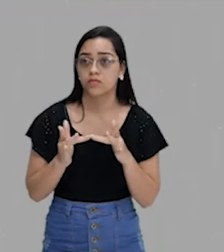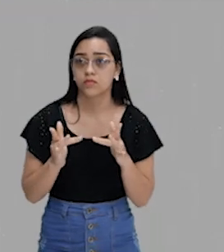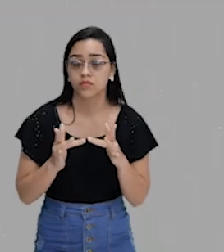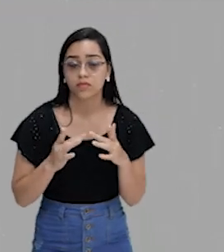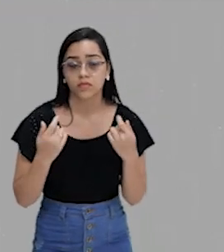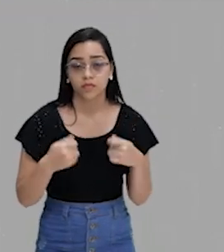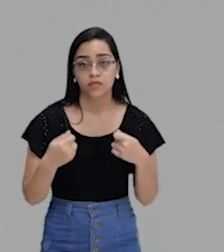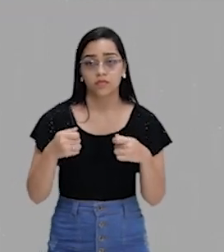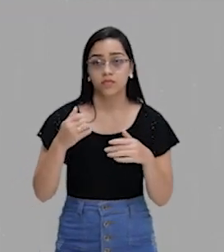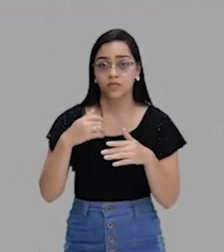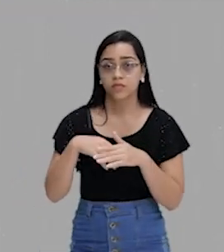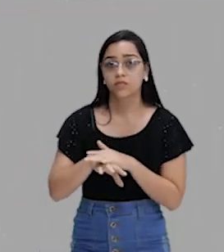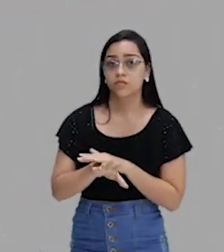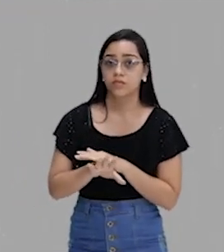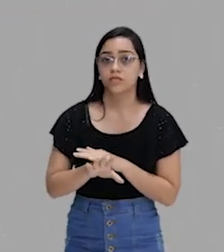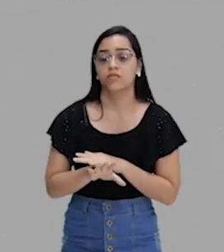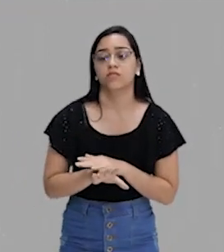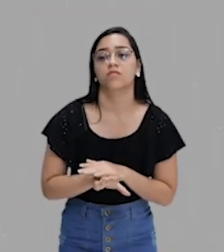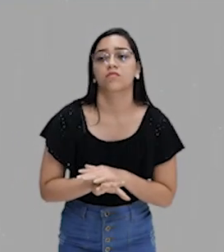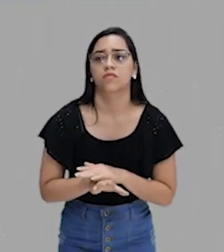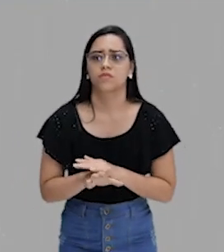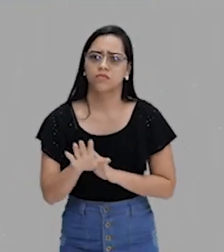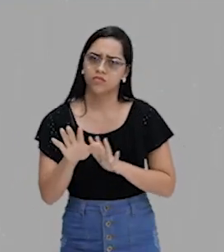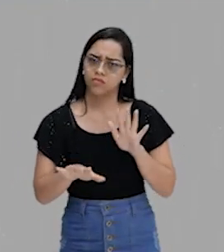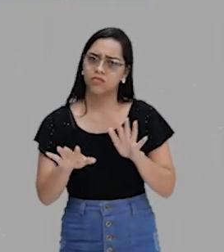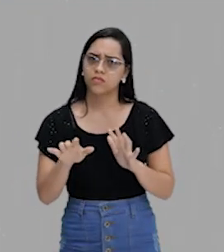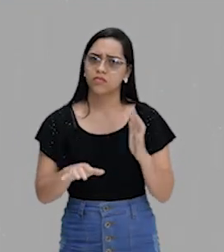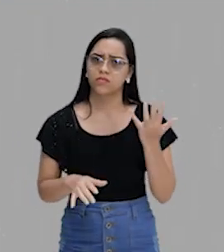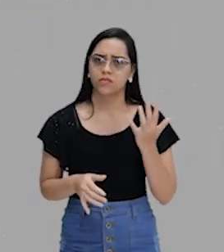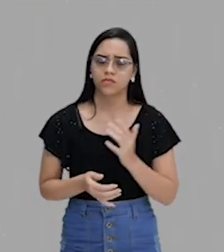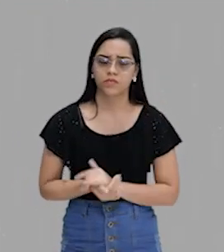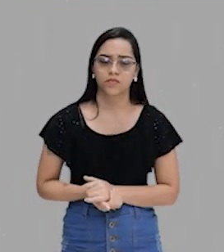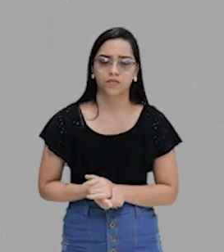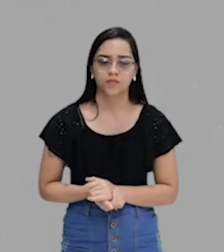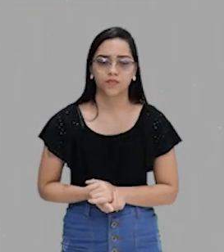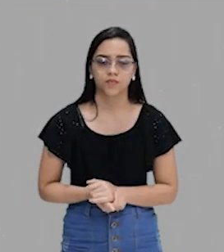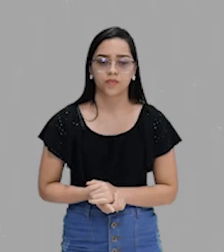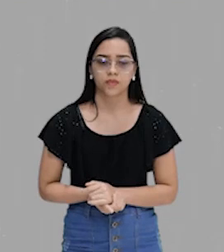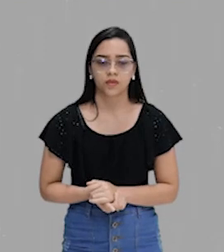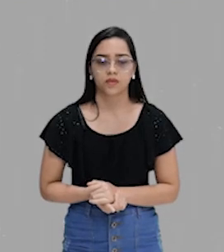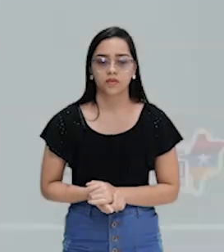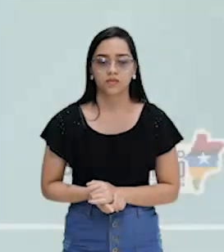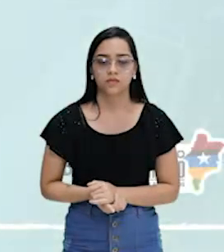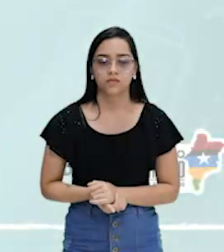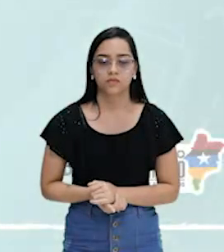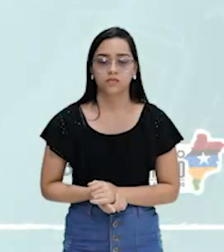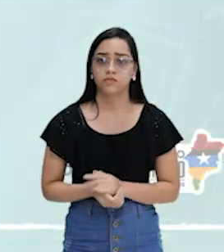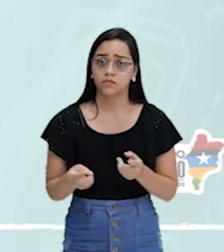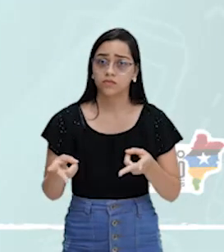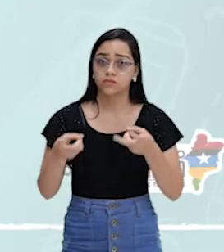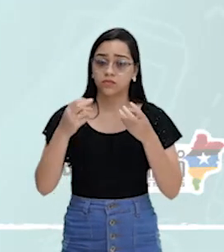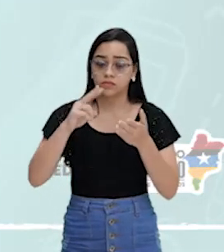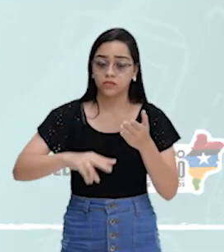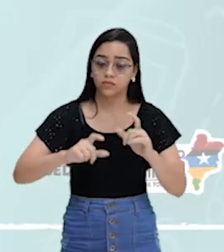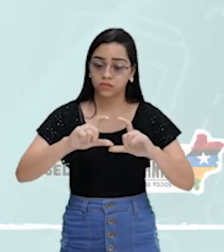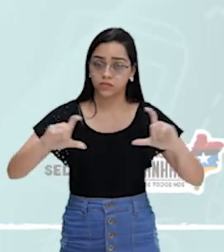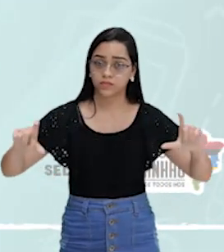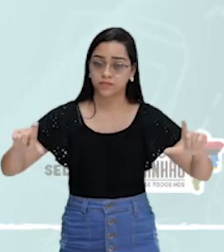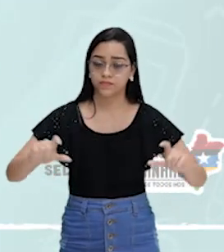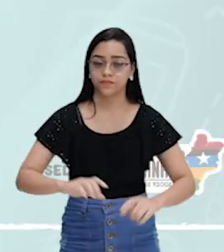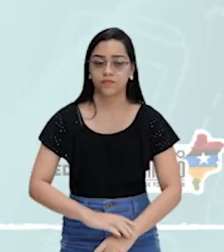deveria ser guardada, vai ser escancarada. Mais ou menos isso aí. Aí, olha só. Observem, leiam